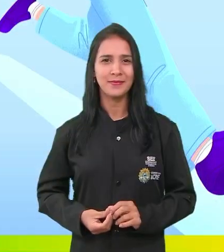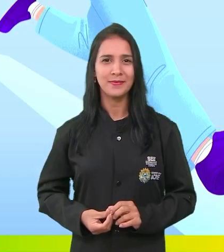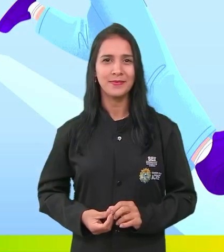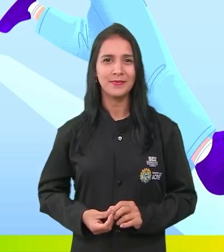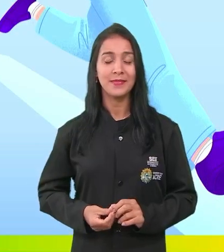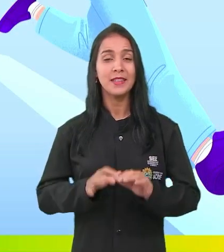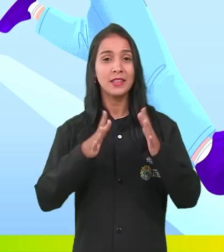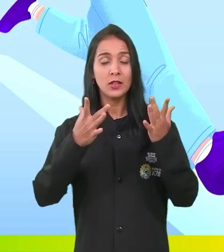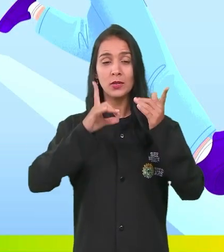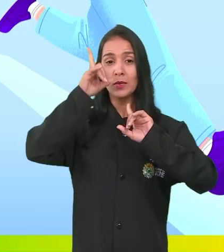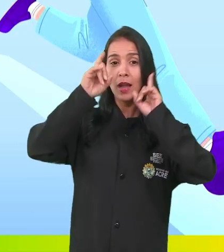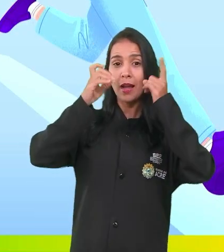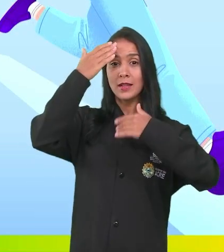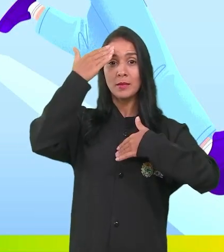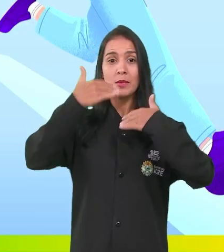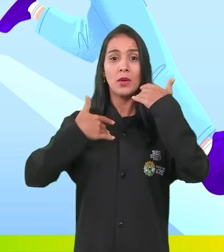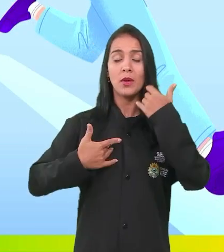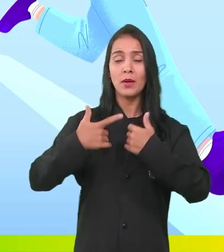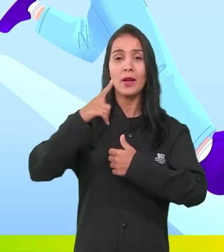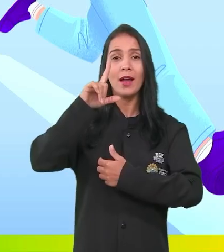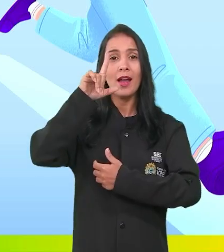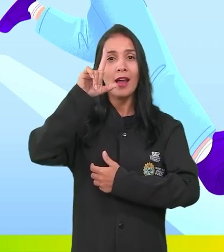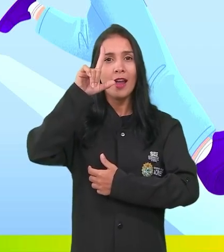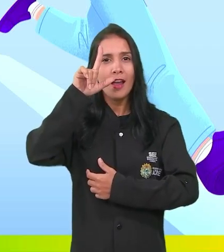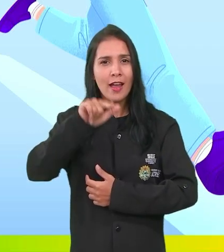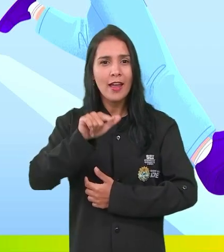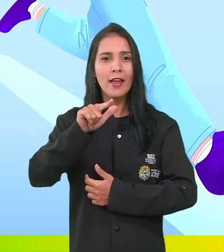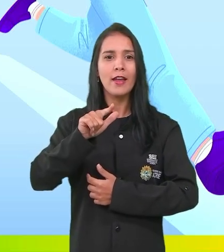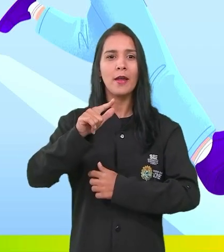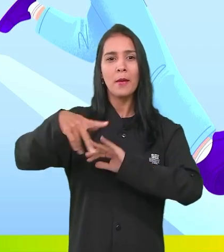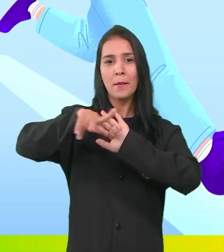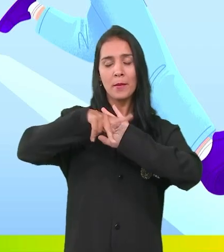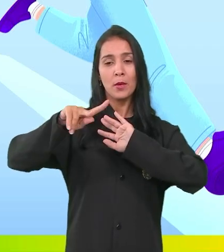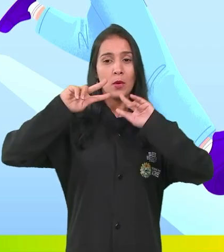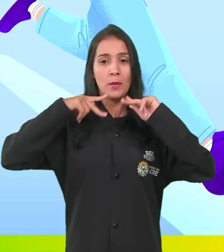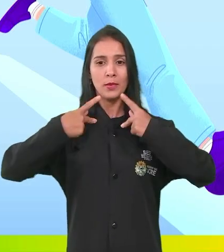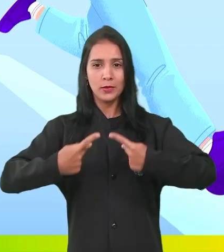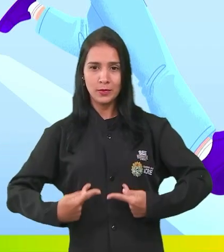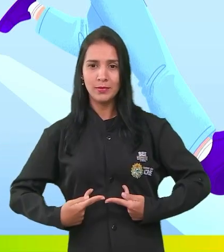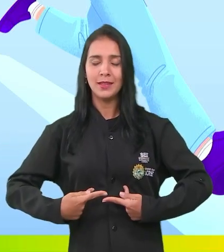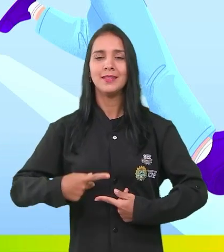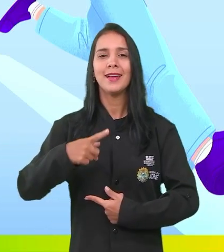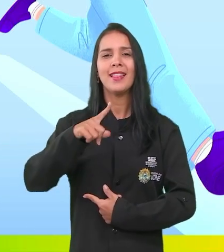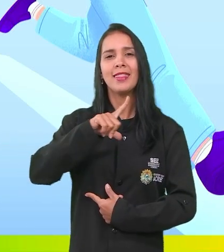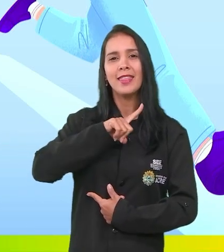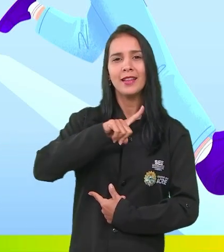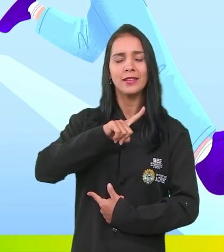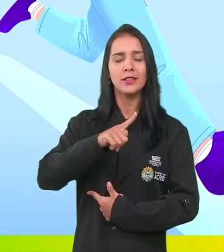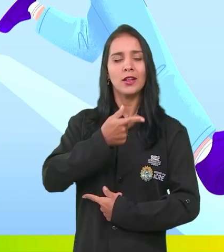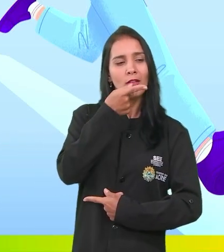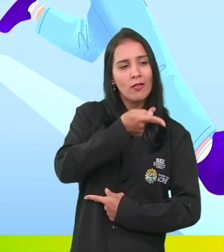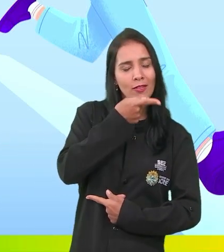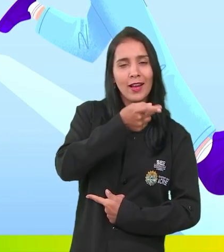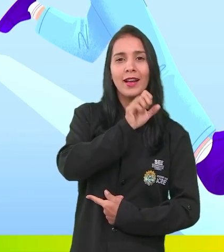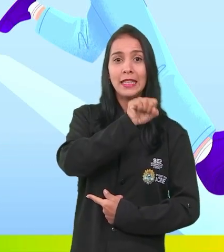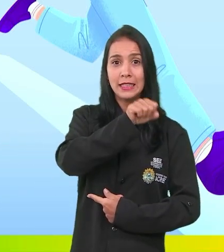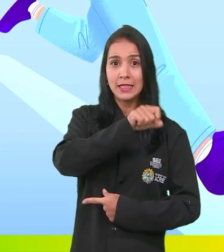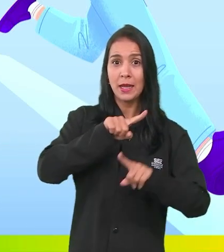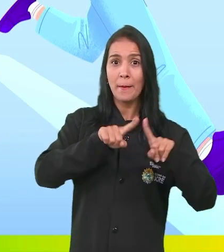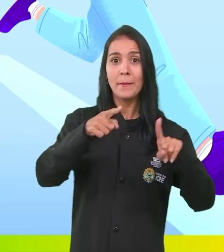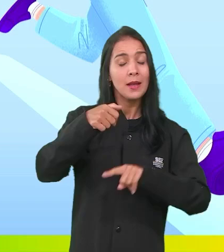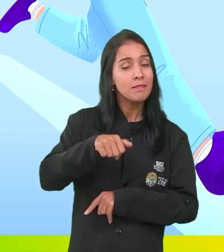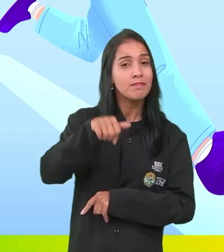A expressão corporal é uma essência humana. A expressão corporal transcende a fala, sendo uma